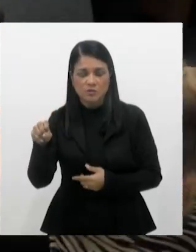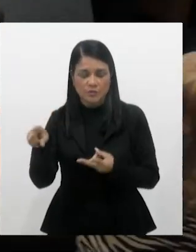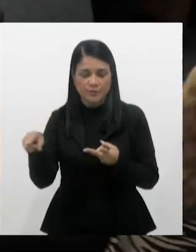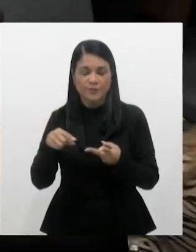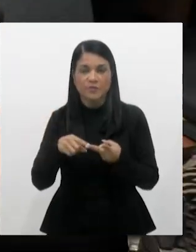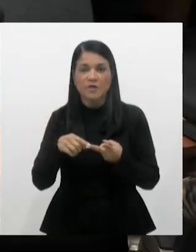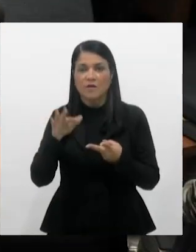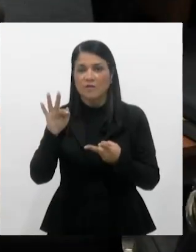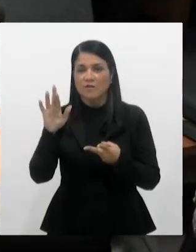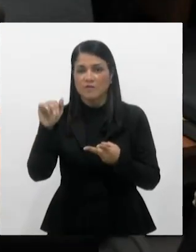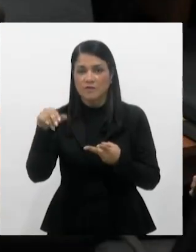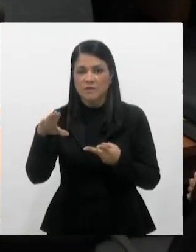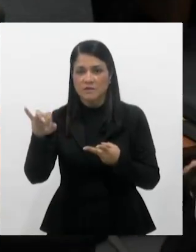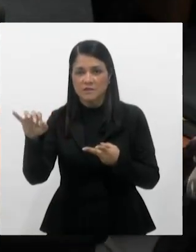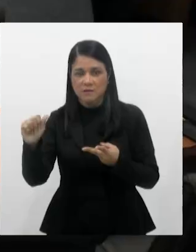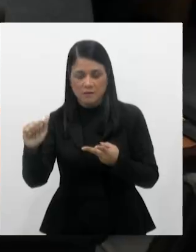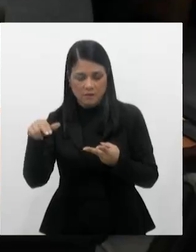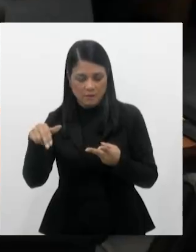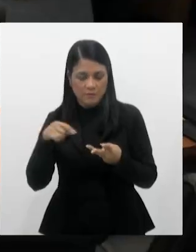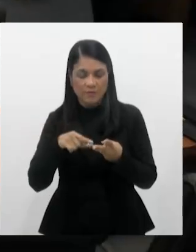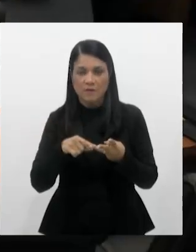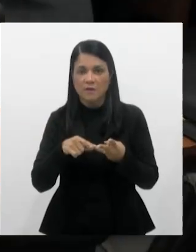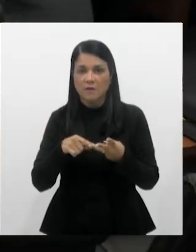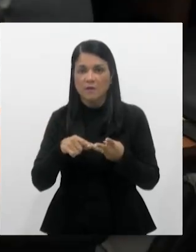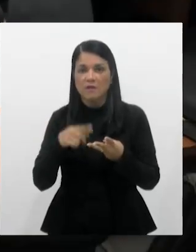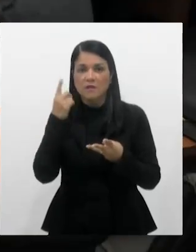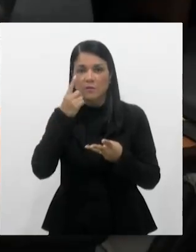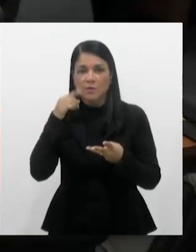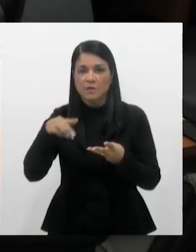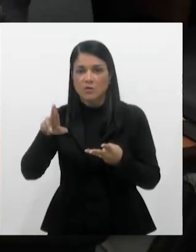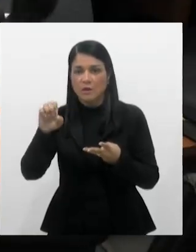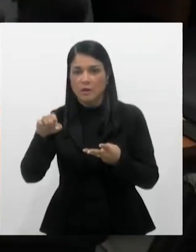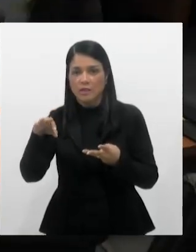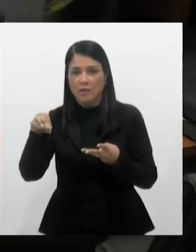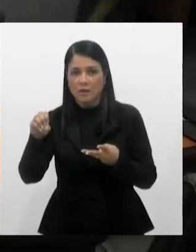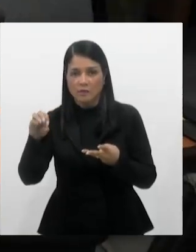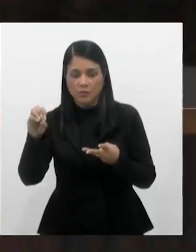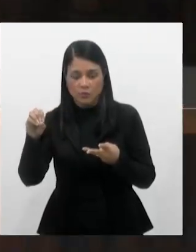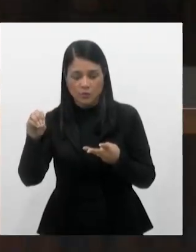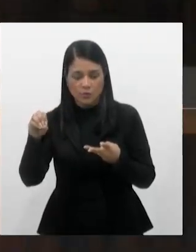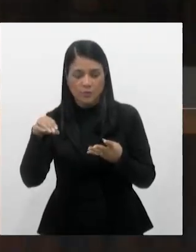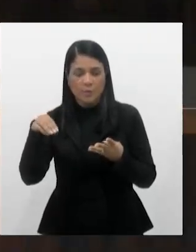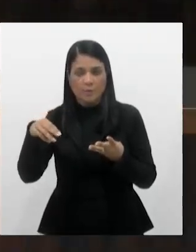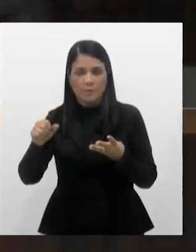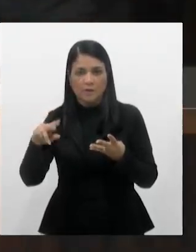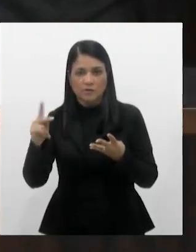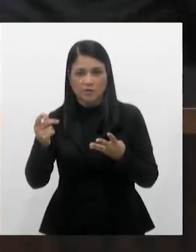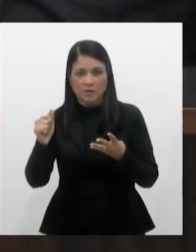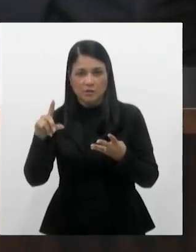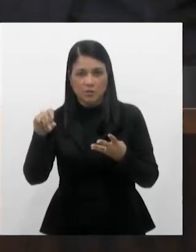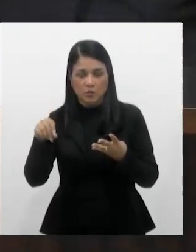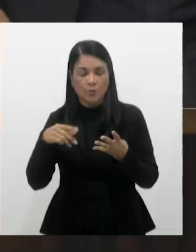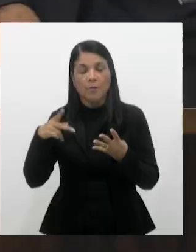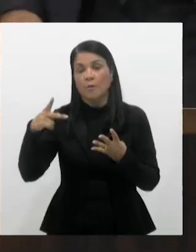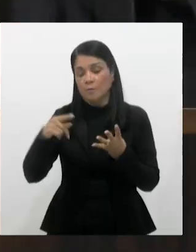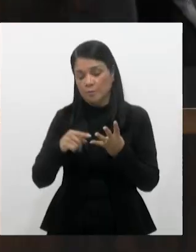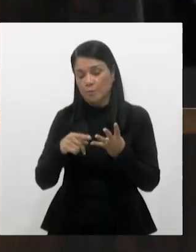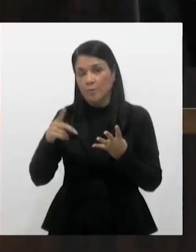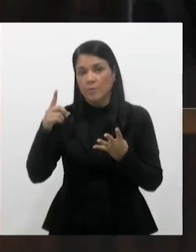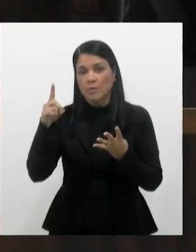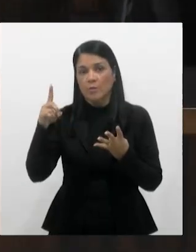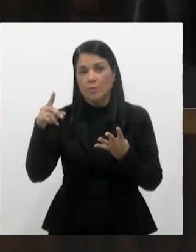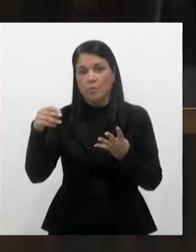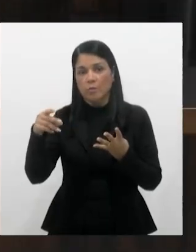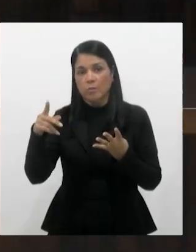Deputado Dionísio, deputada Franciane, deputado Renato Machado, deputado Pobel, Felipe Pobel, deputado